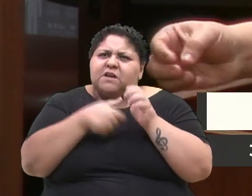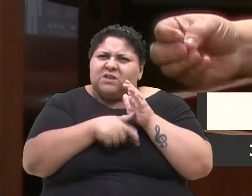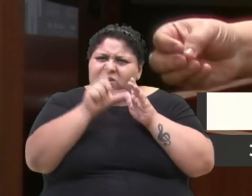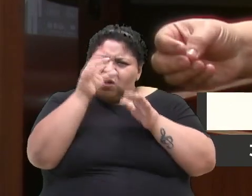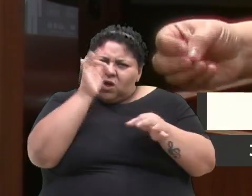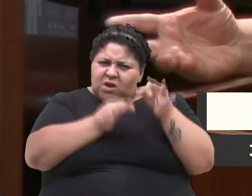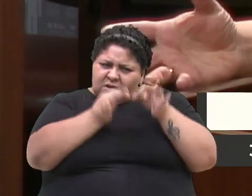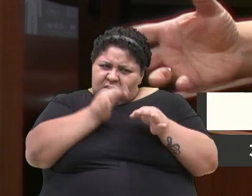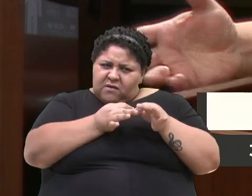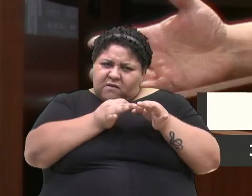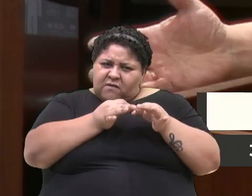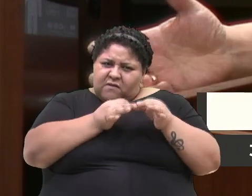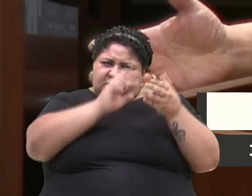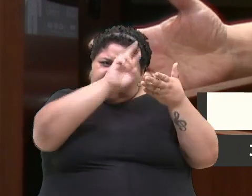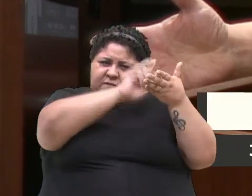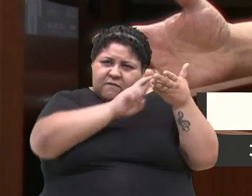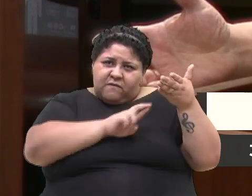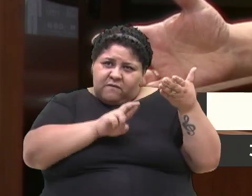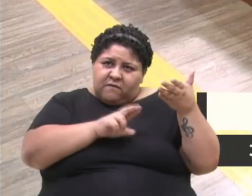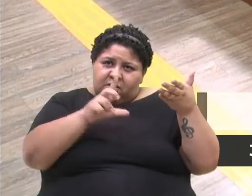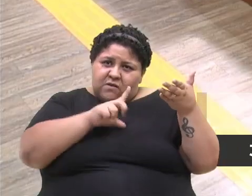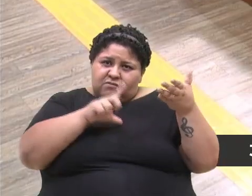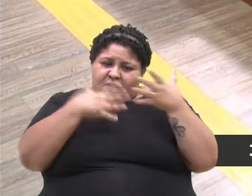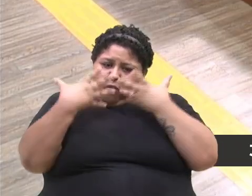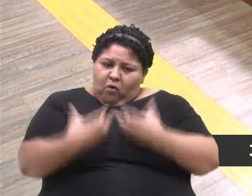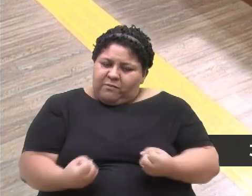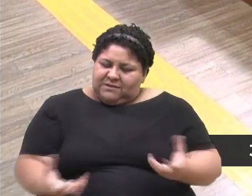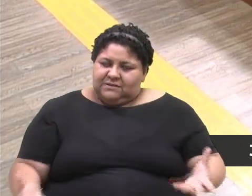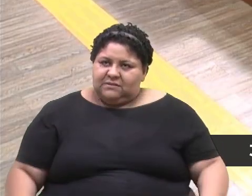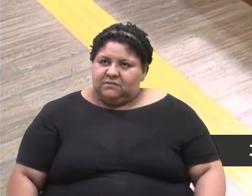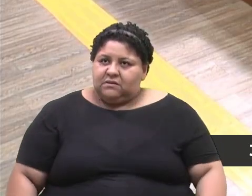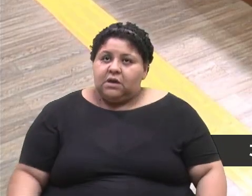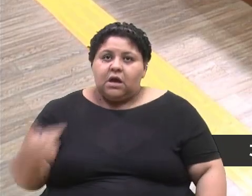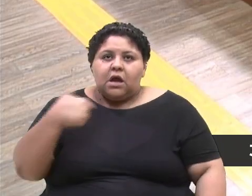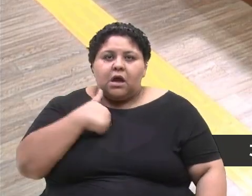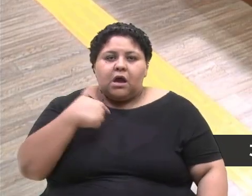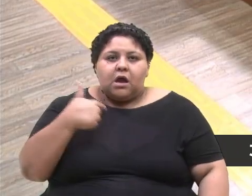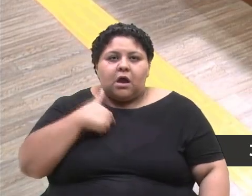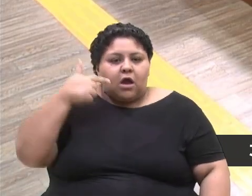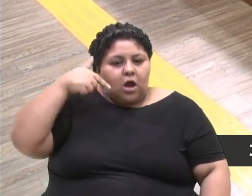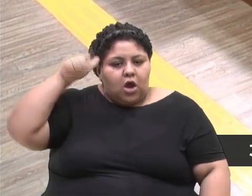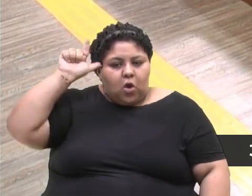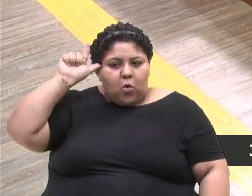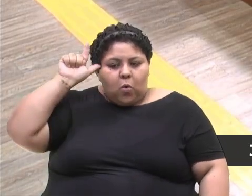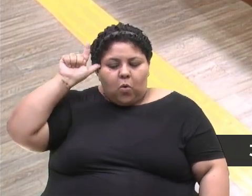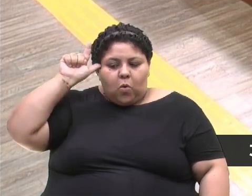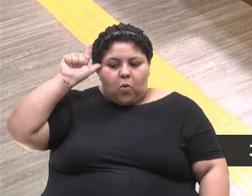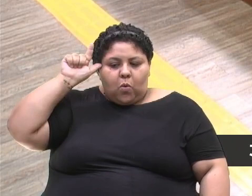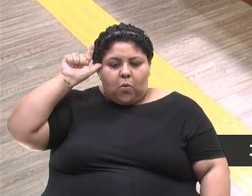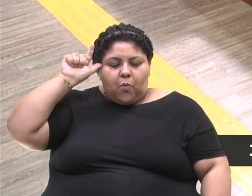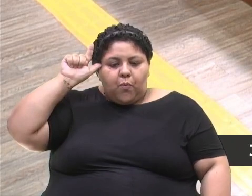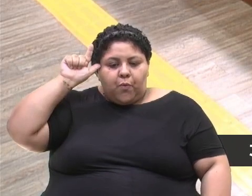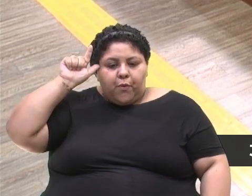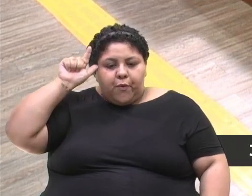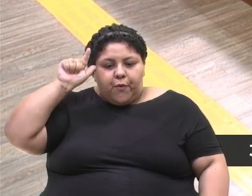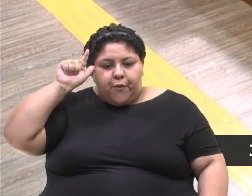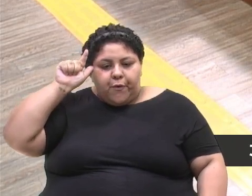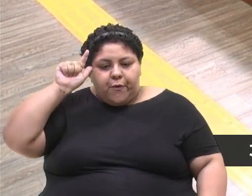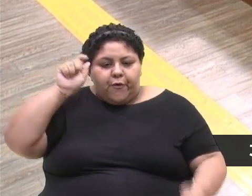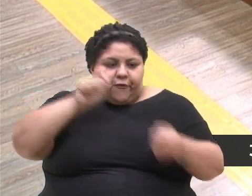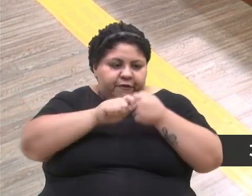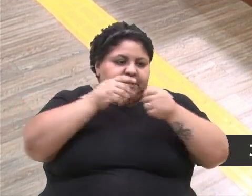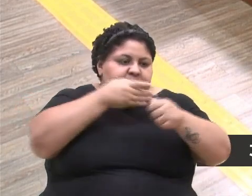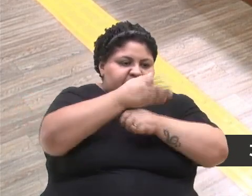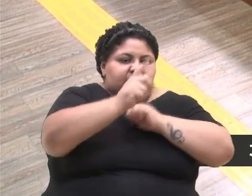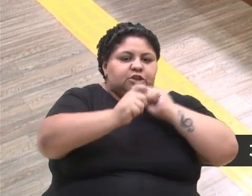num término de relatório que não dá para admitir. Eu fiquei ontem dentro da coletiva de